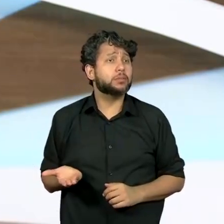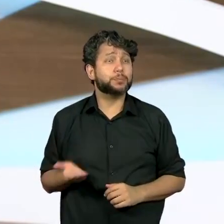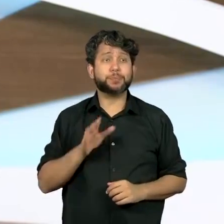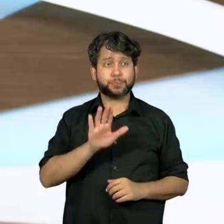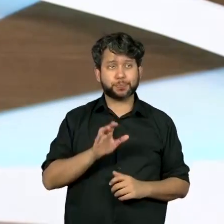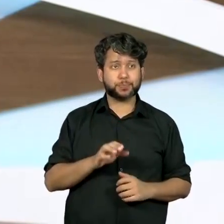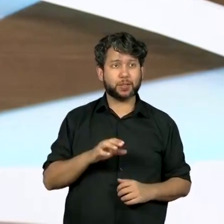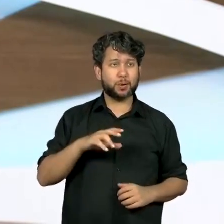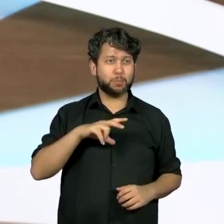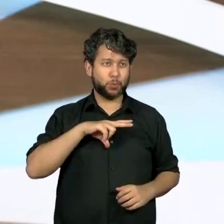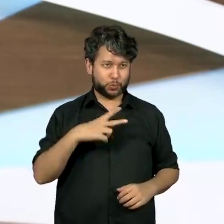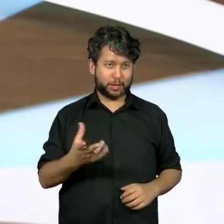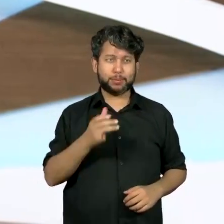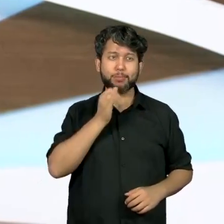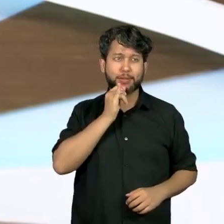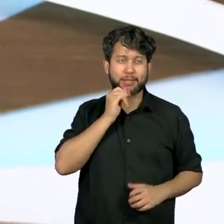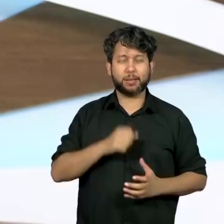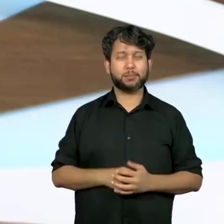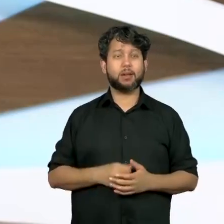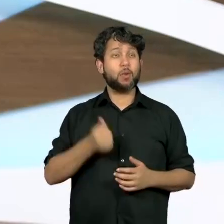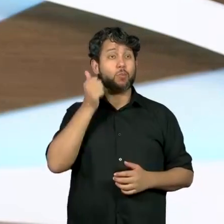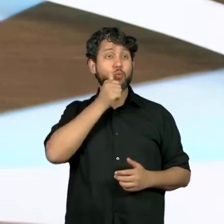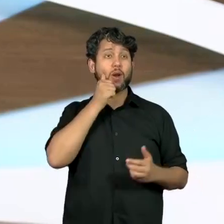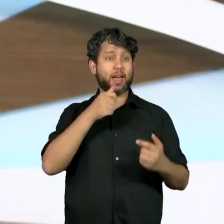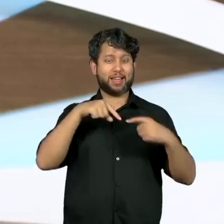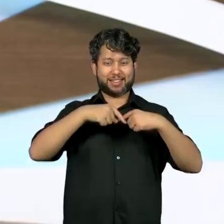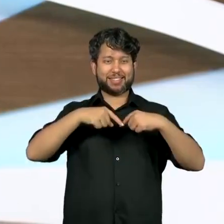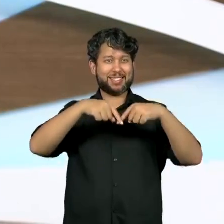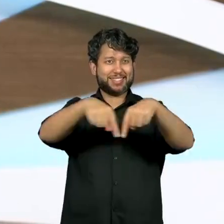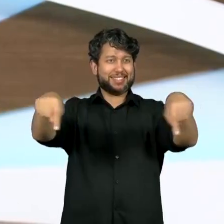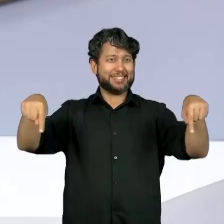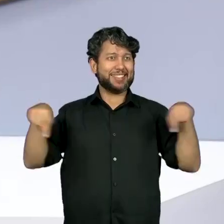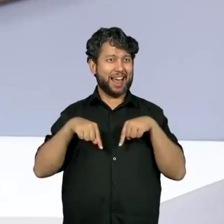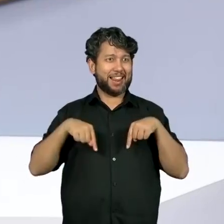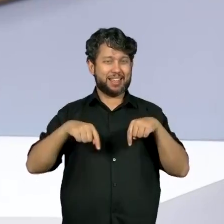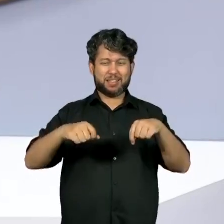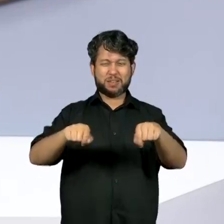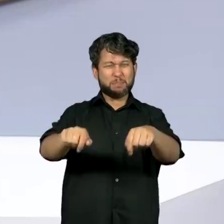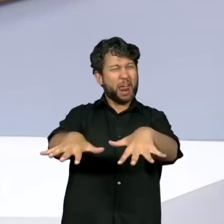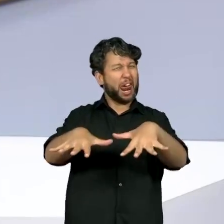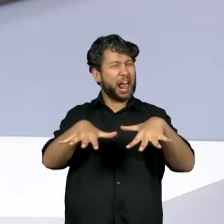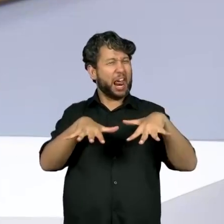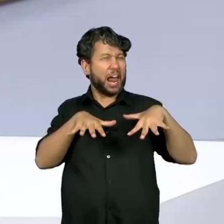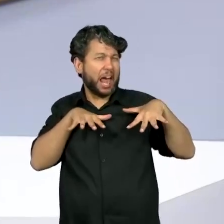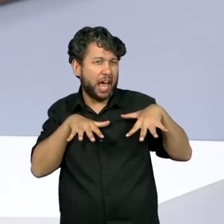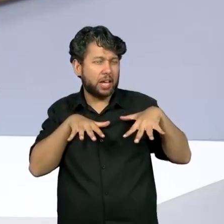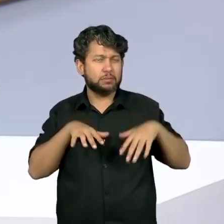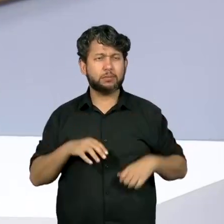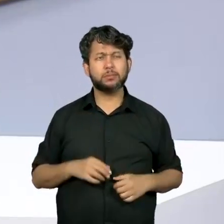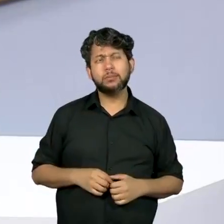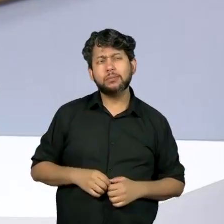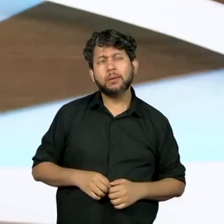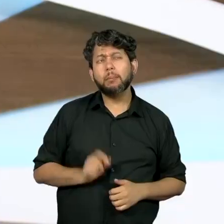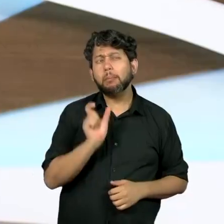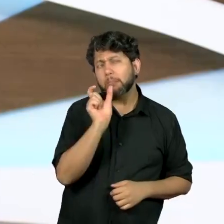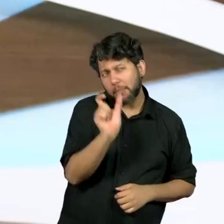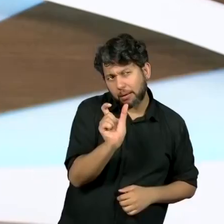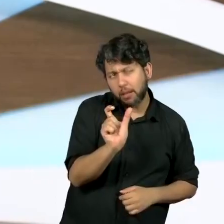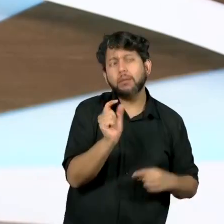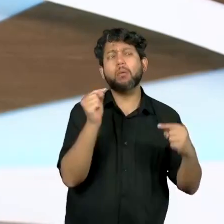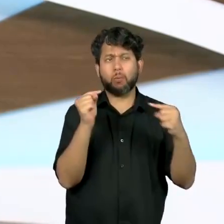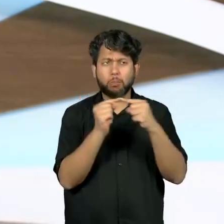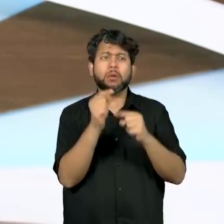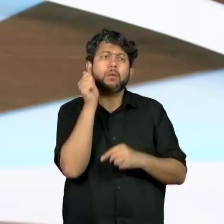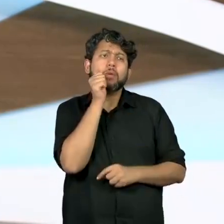quando está um coletivo de mulheres, mas há a presença de um indivíduo masculino,